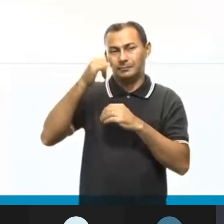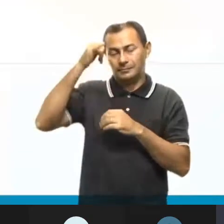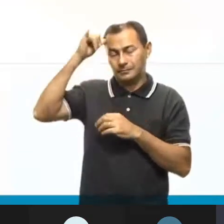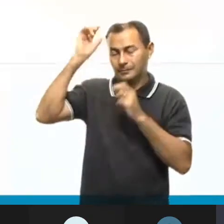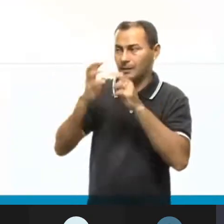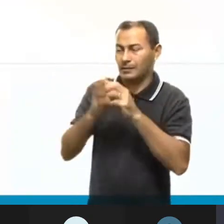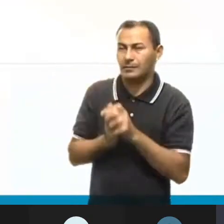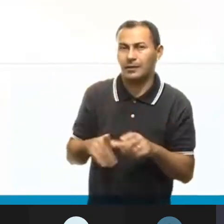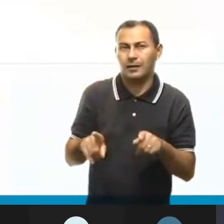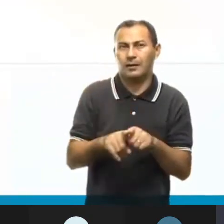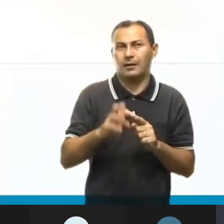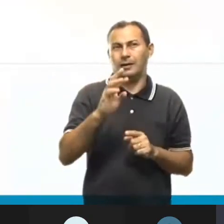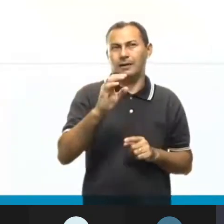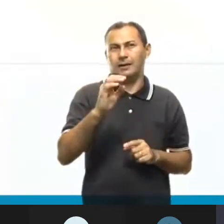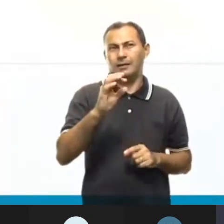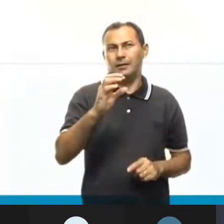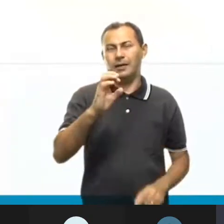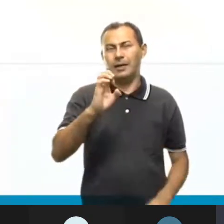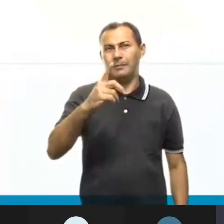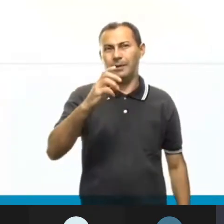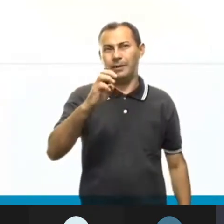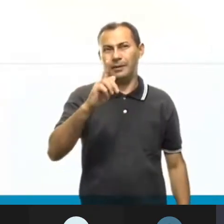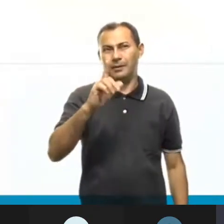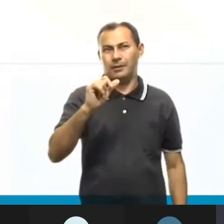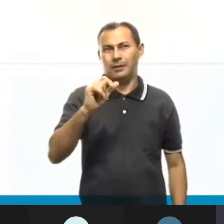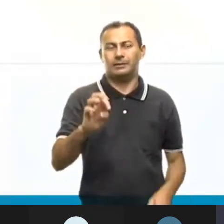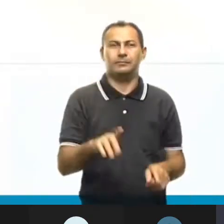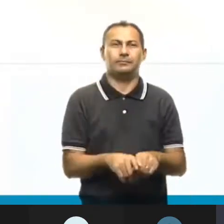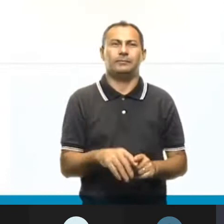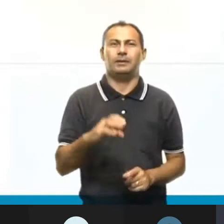Aqui é a epiglote, este daqui é o ocioide,